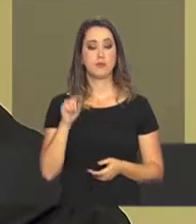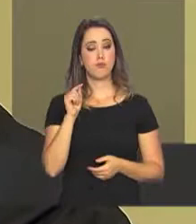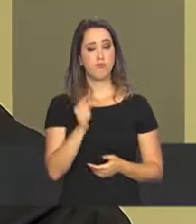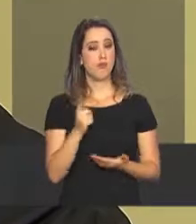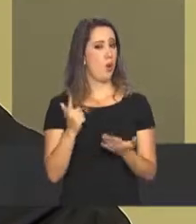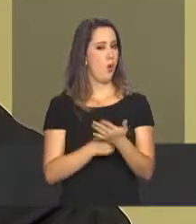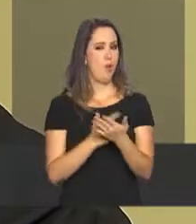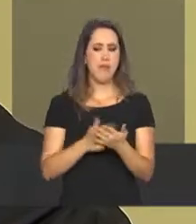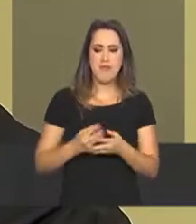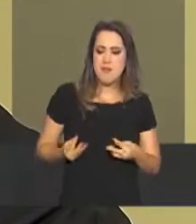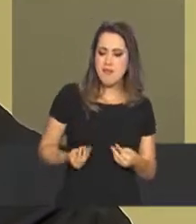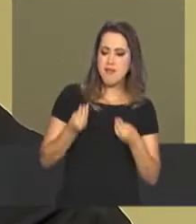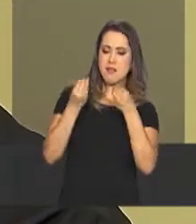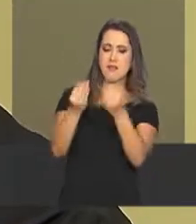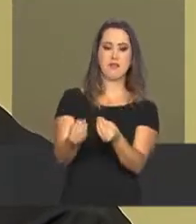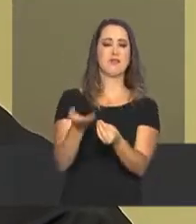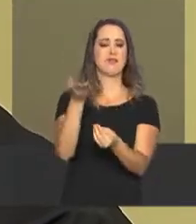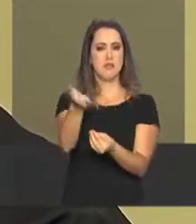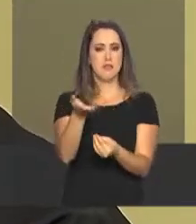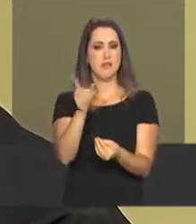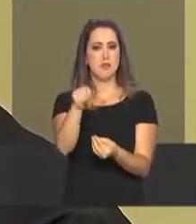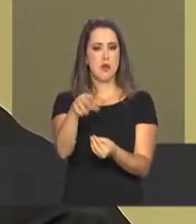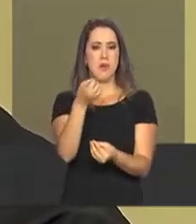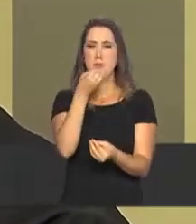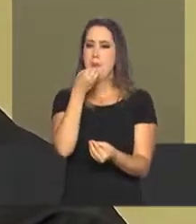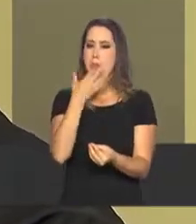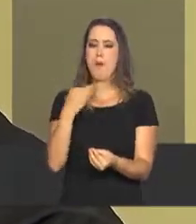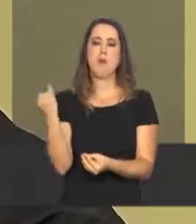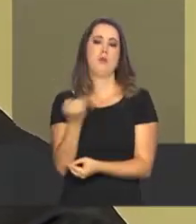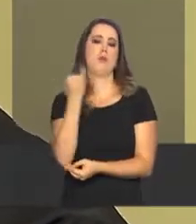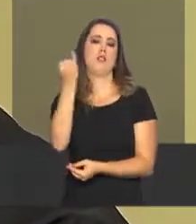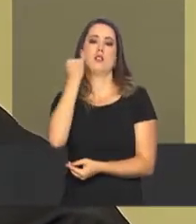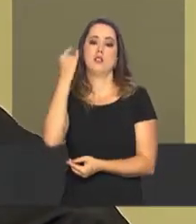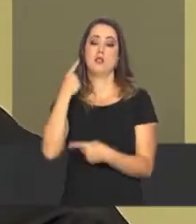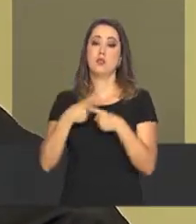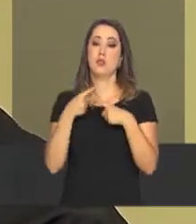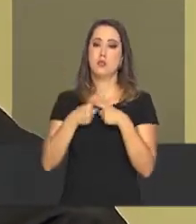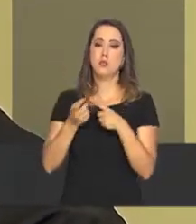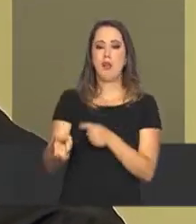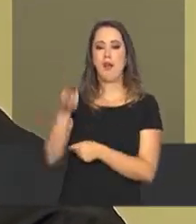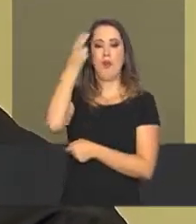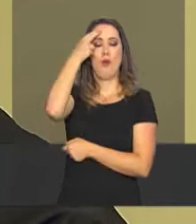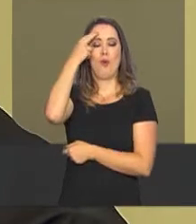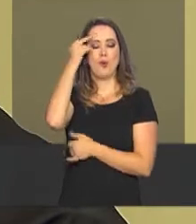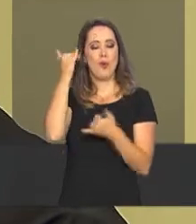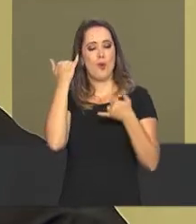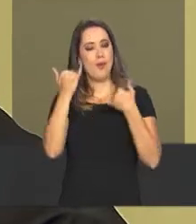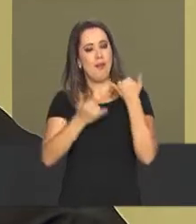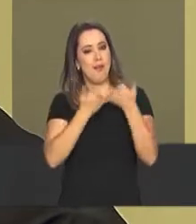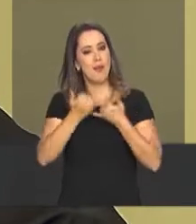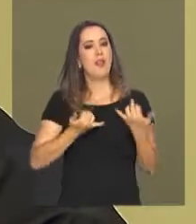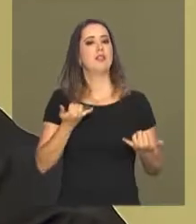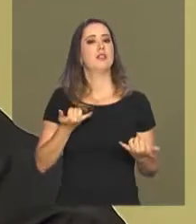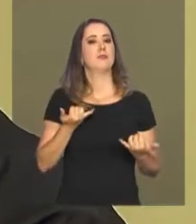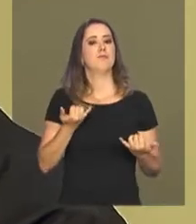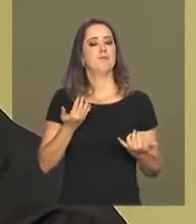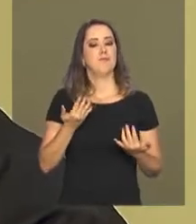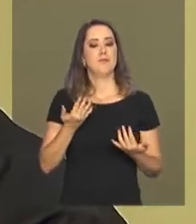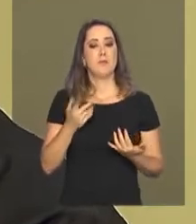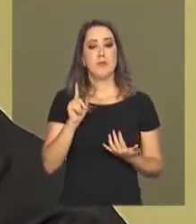e lhe proporciona um benefício muito importante além da cultura do lazer e e